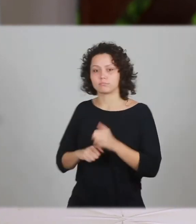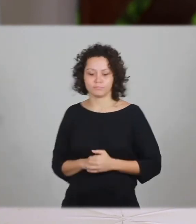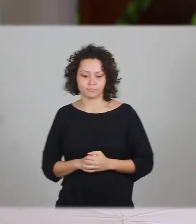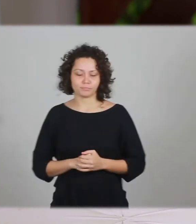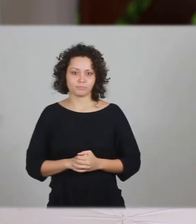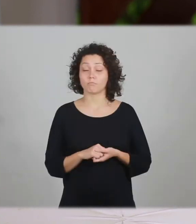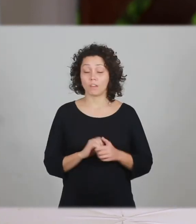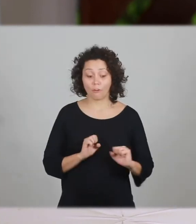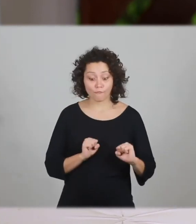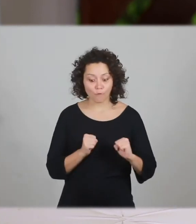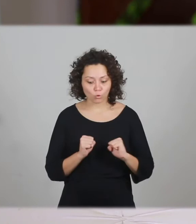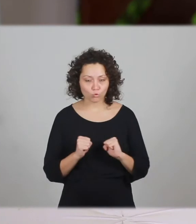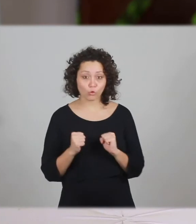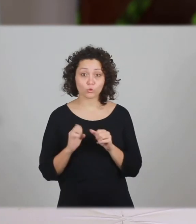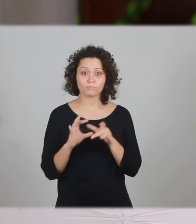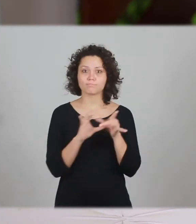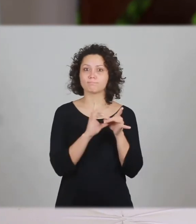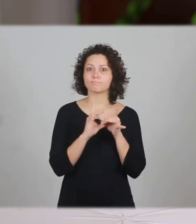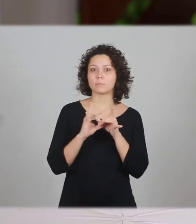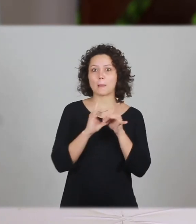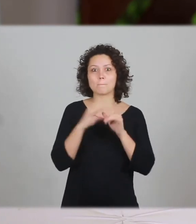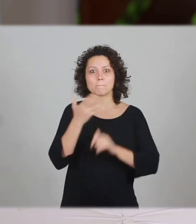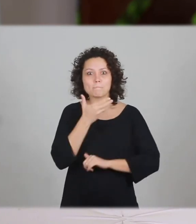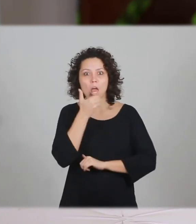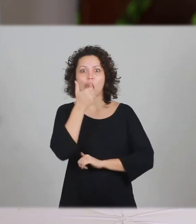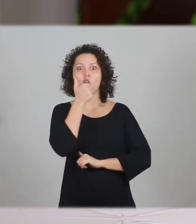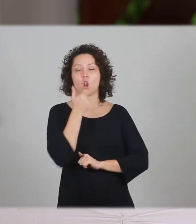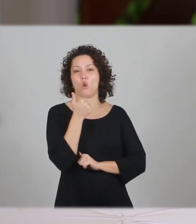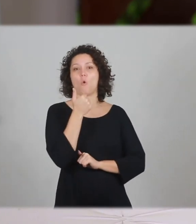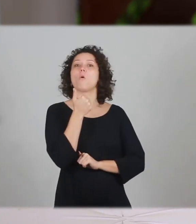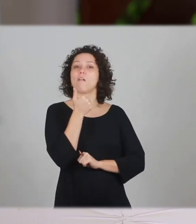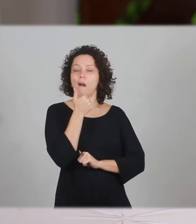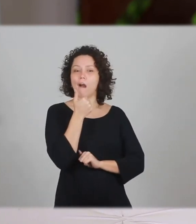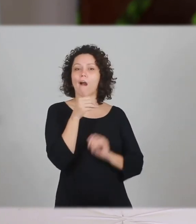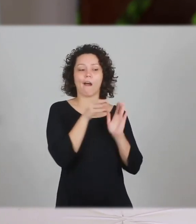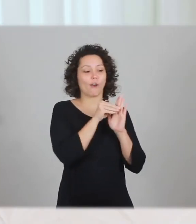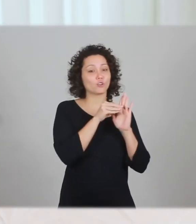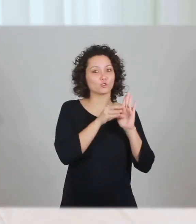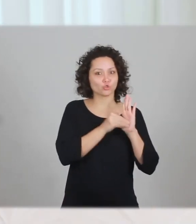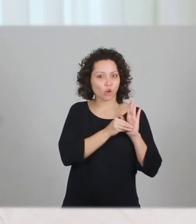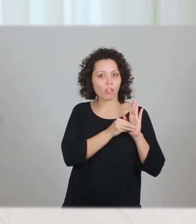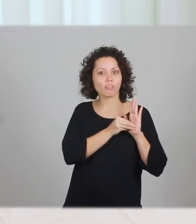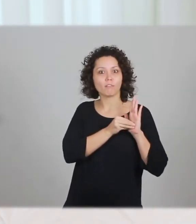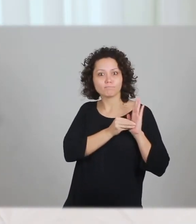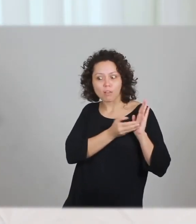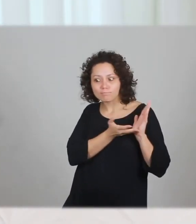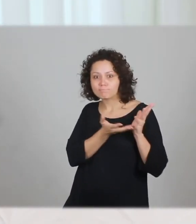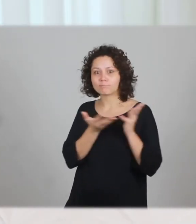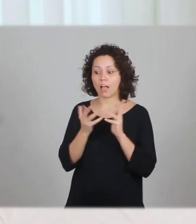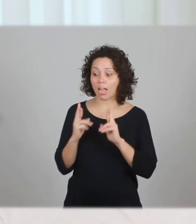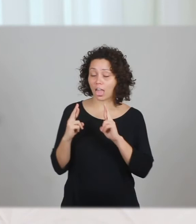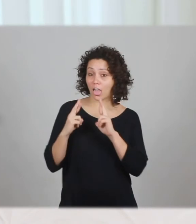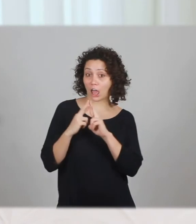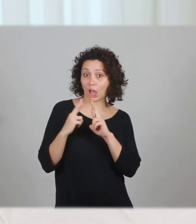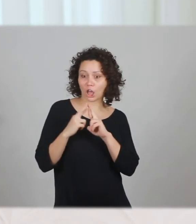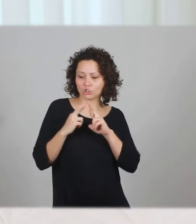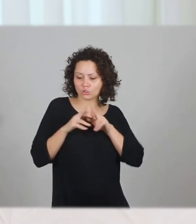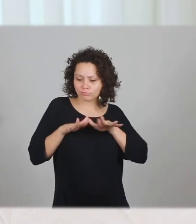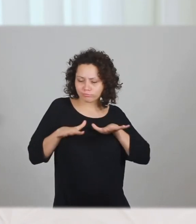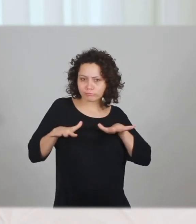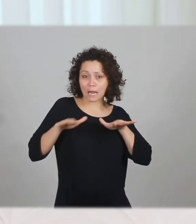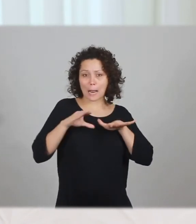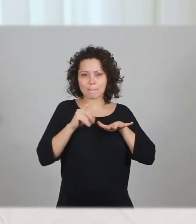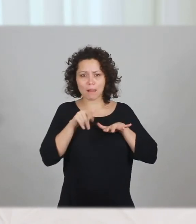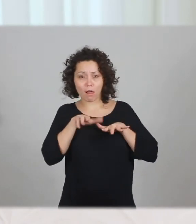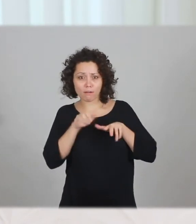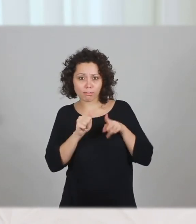rede, com capilaridade ou presença em diversas regiões, credibilidade, legitimidade,